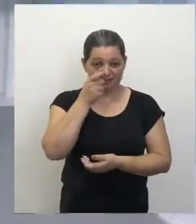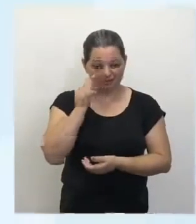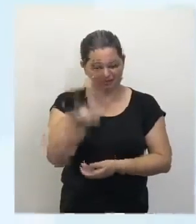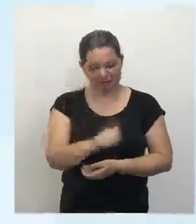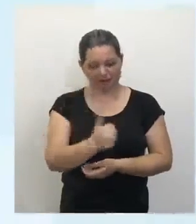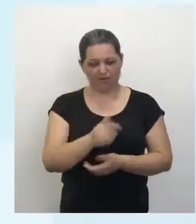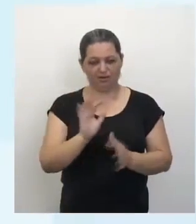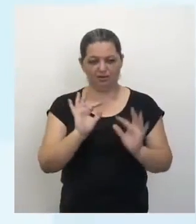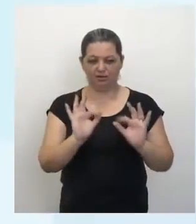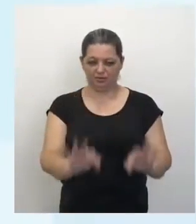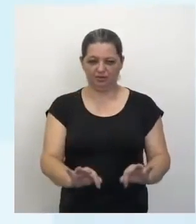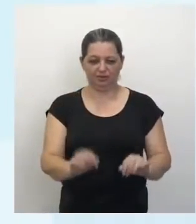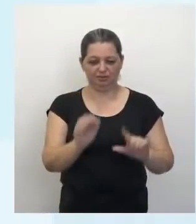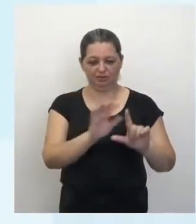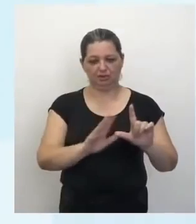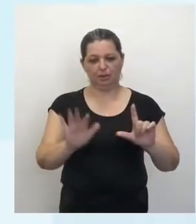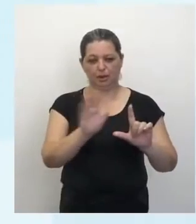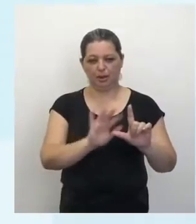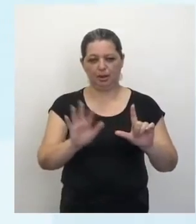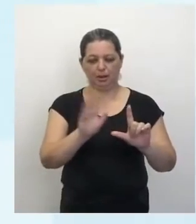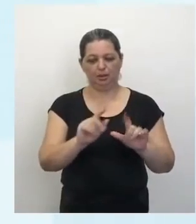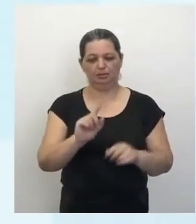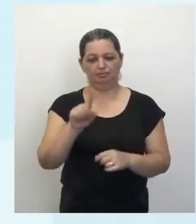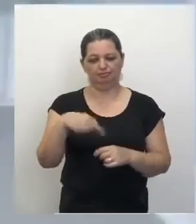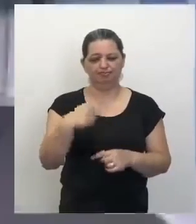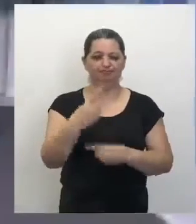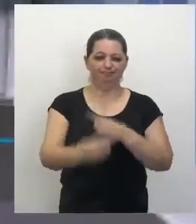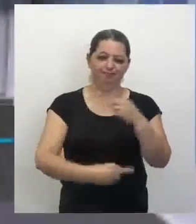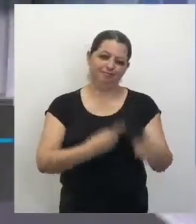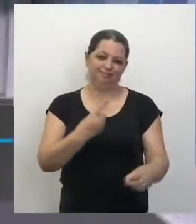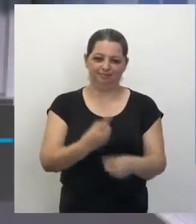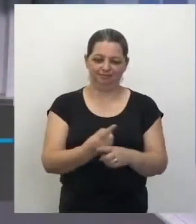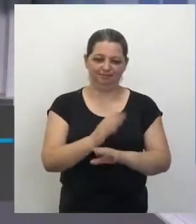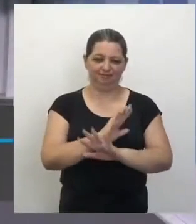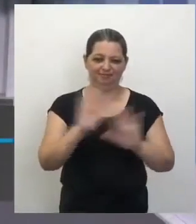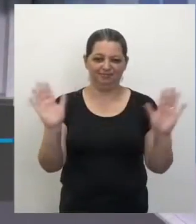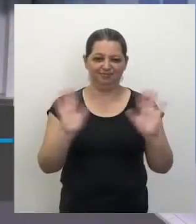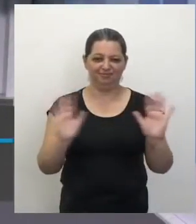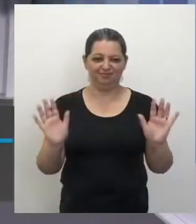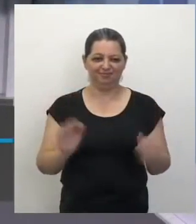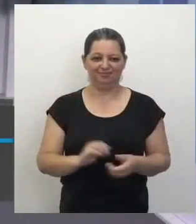Avalie a aula no final. Não deixe de avaliar. Até a próxima aula. Tchau!